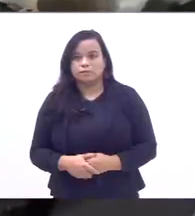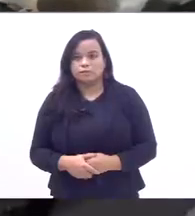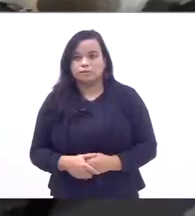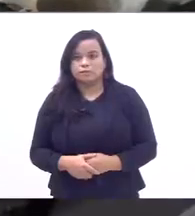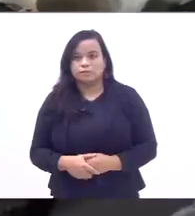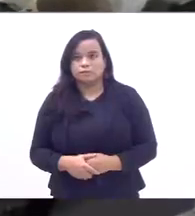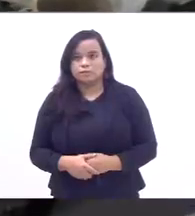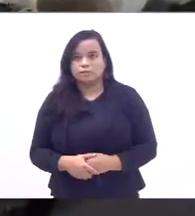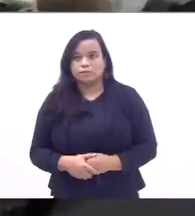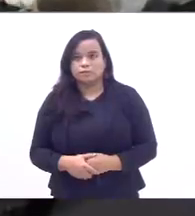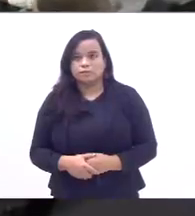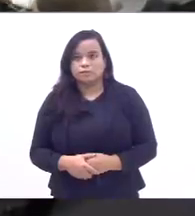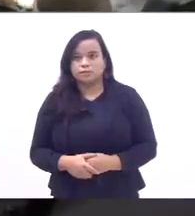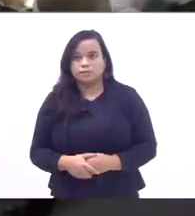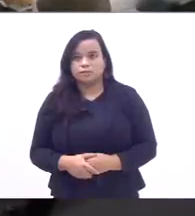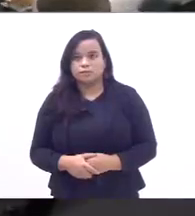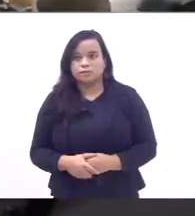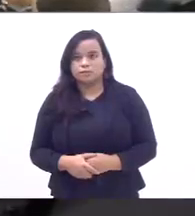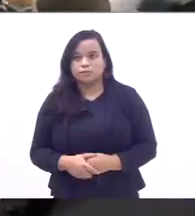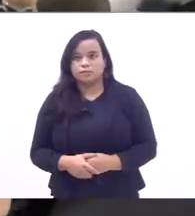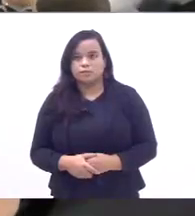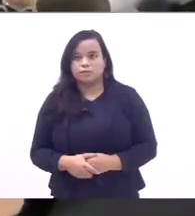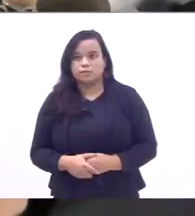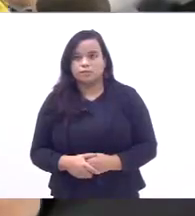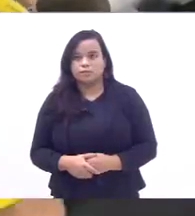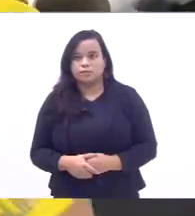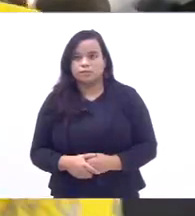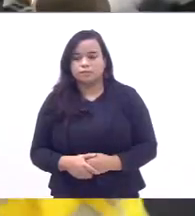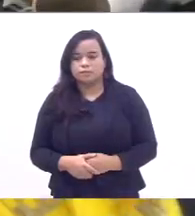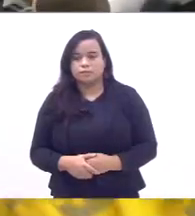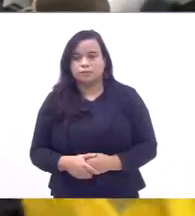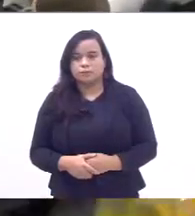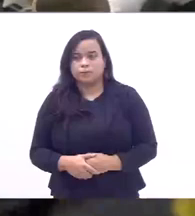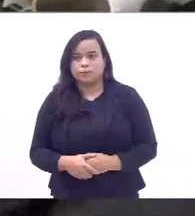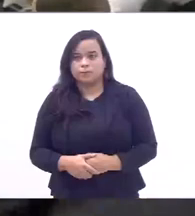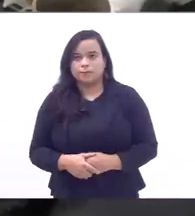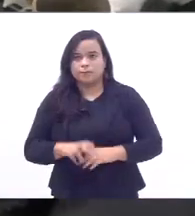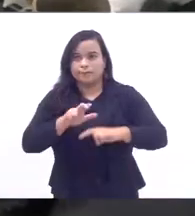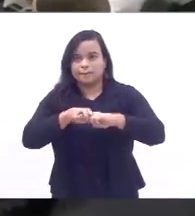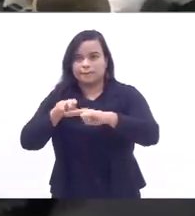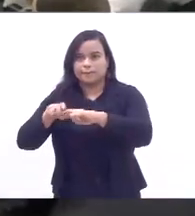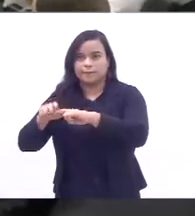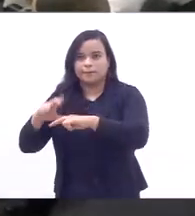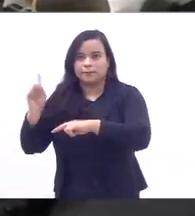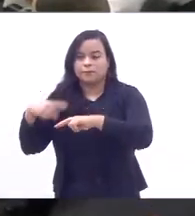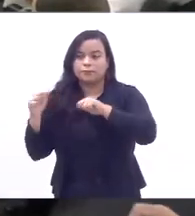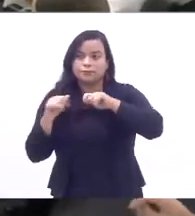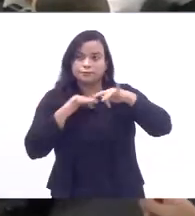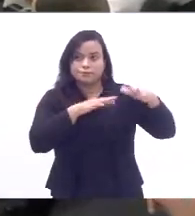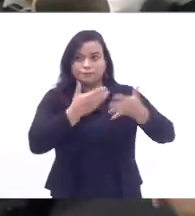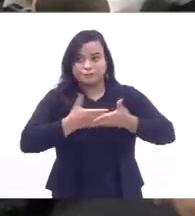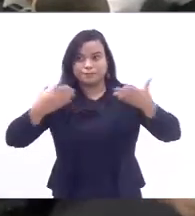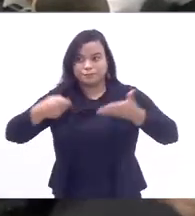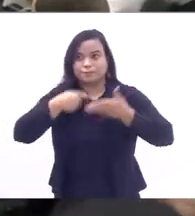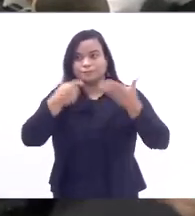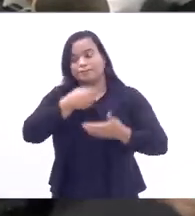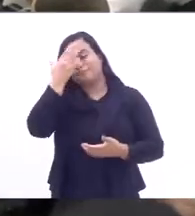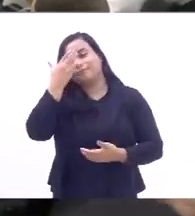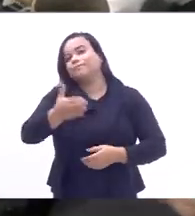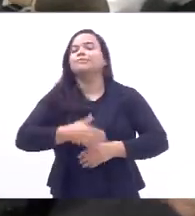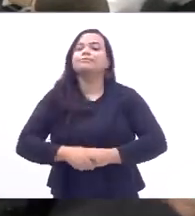Isso, muito obrigado, muito obrigado. Vamos ocupar os lugares só para a gente fazer essa foto e a gente ir para a confraternização, por favor.